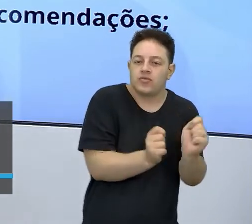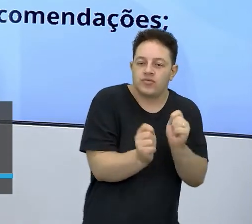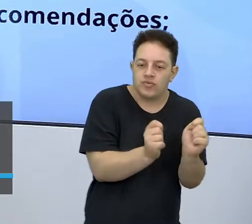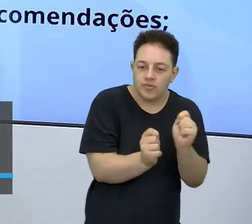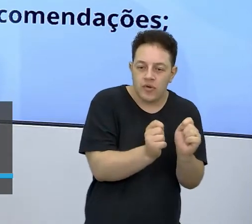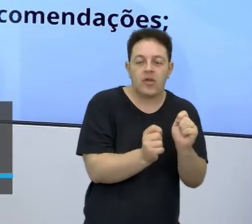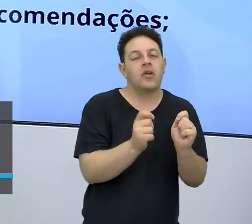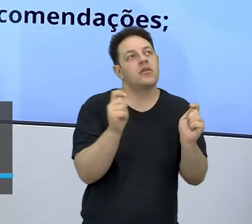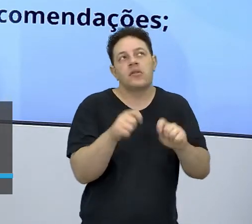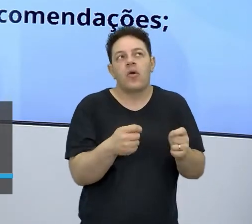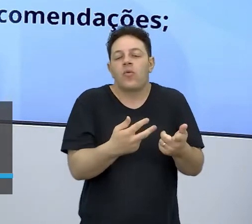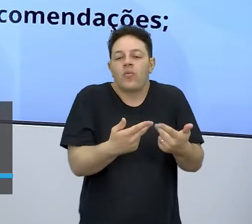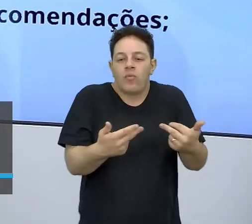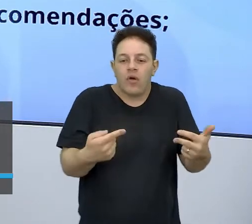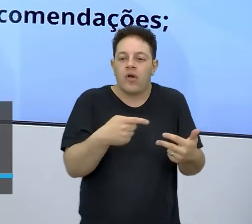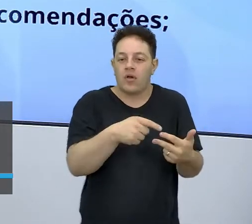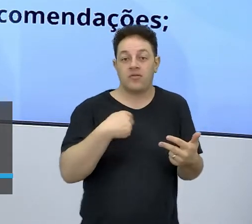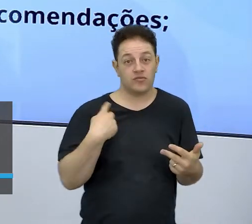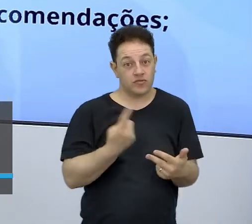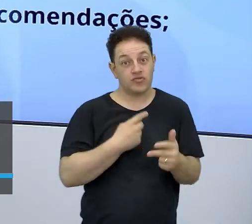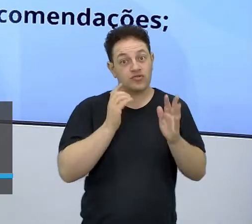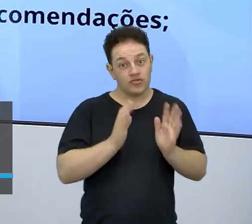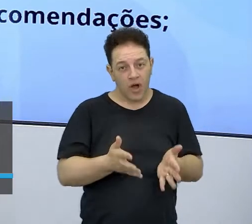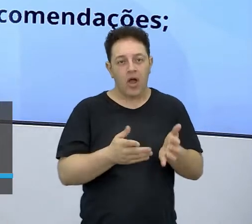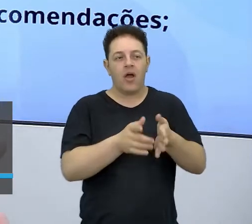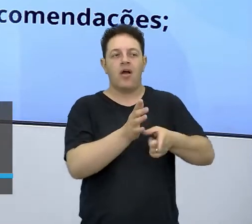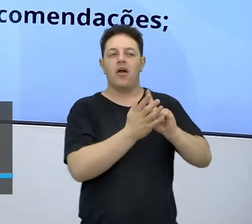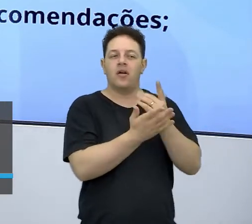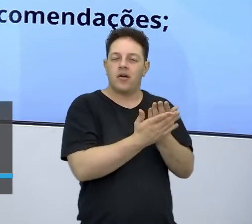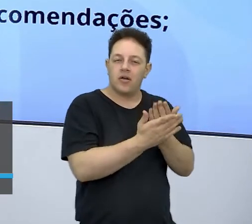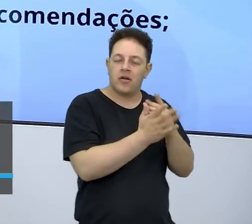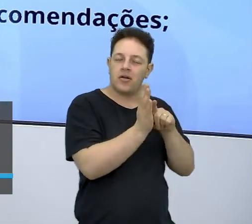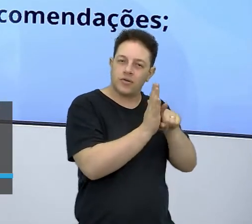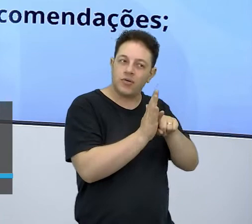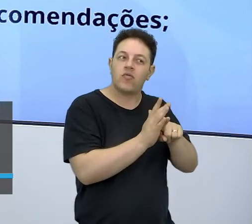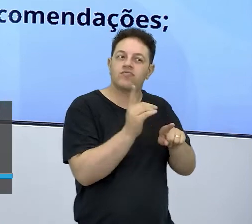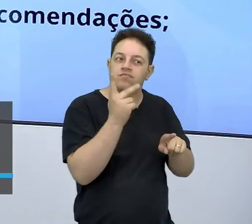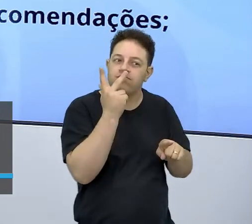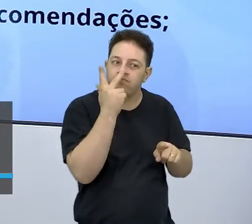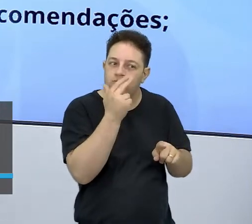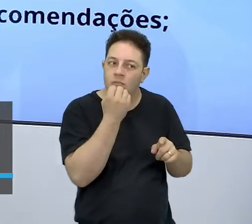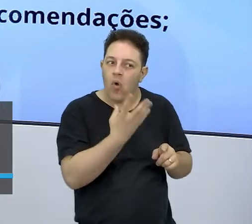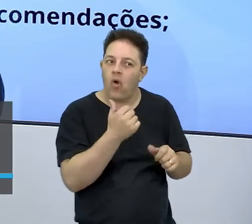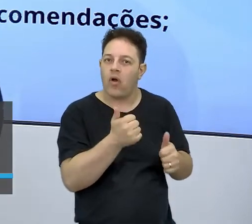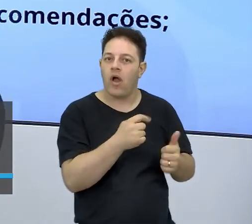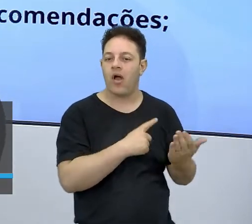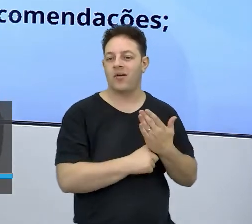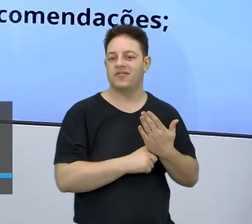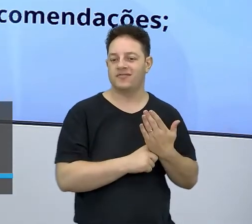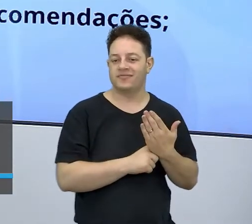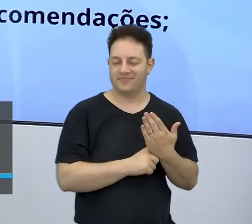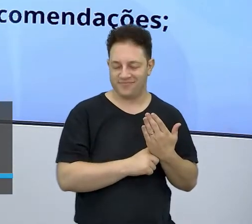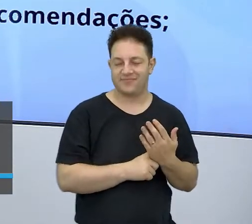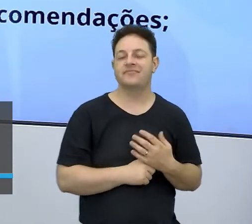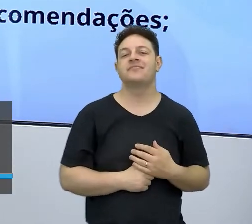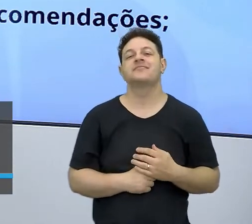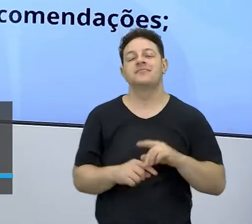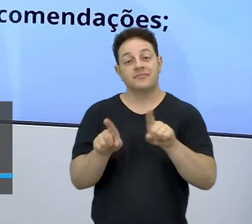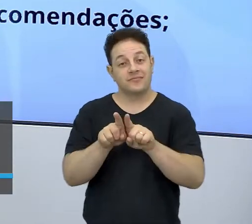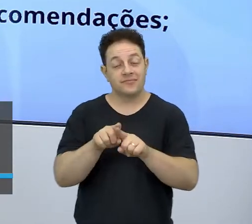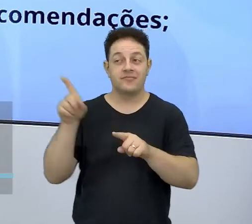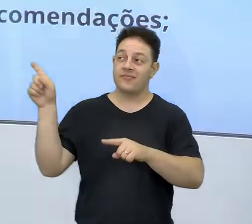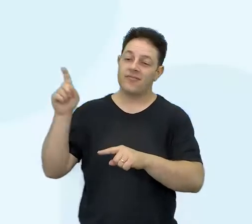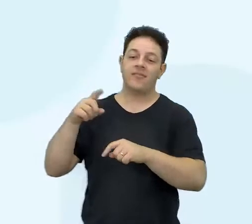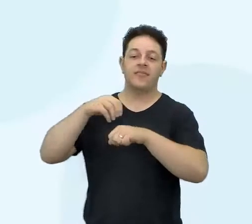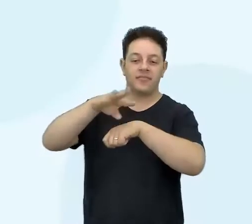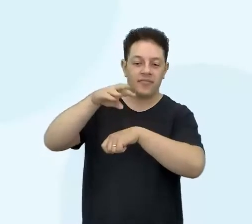com alguma coisa que a gente já tenha em estudo que realmente valha a pena. Temos isso daí. Também, aí nos nossos lembretes, a